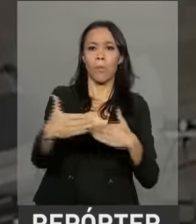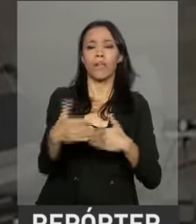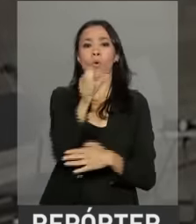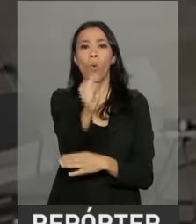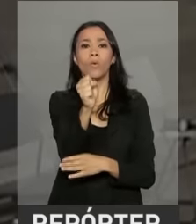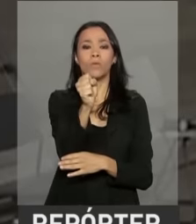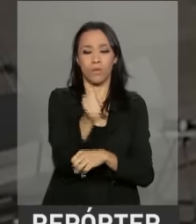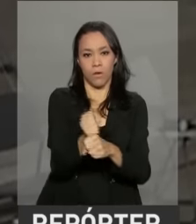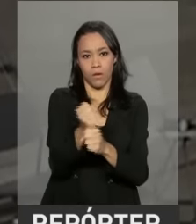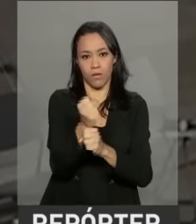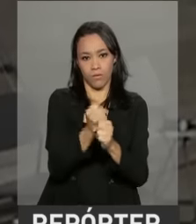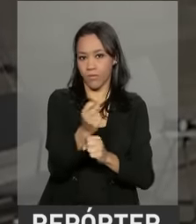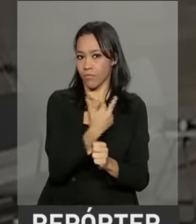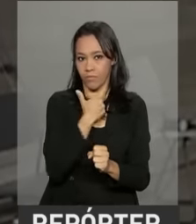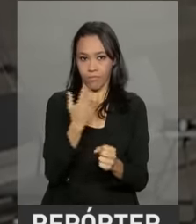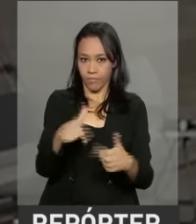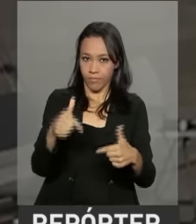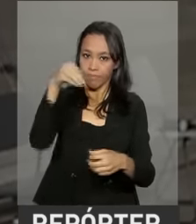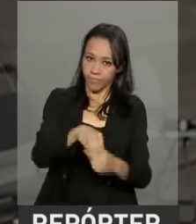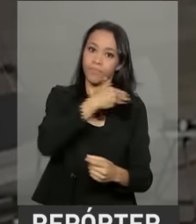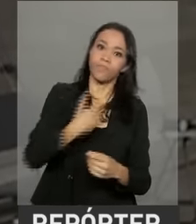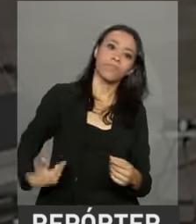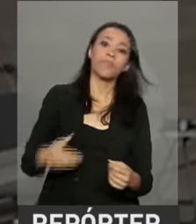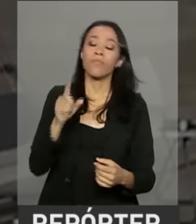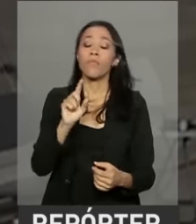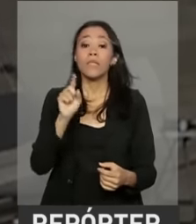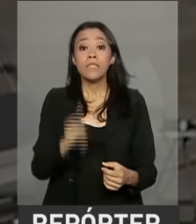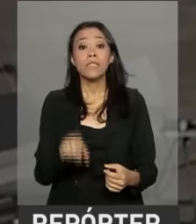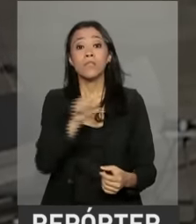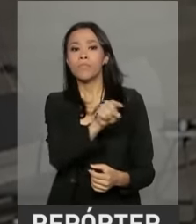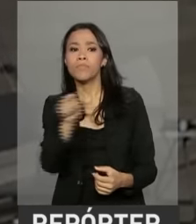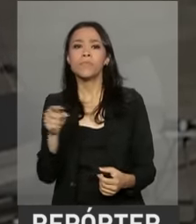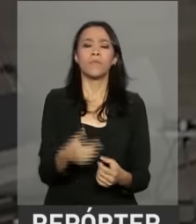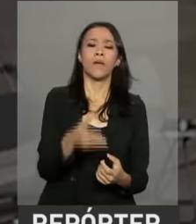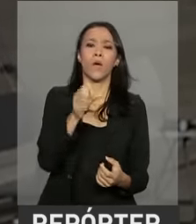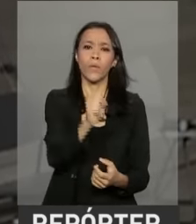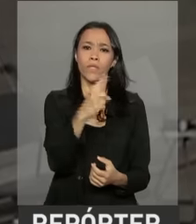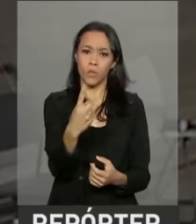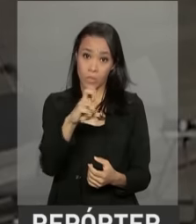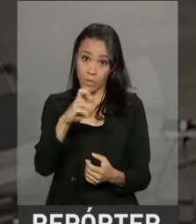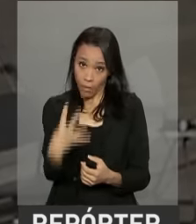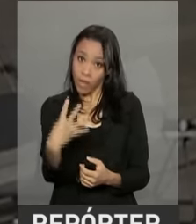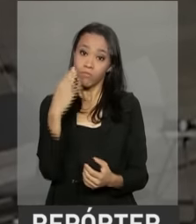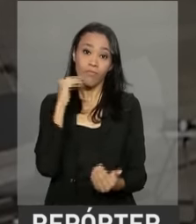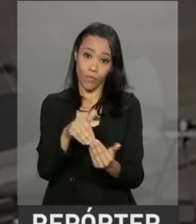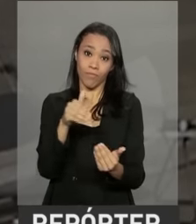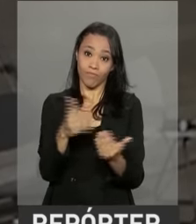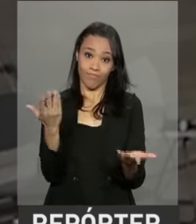8 anos Dilma perde o mandato se ao menos 54 dos 81 senadores votarem a favor do